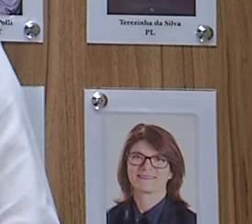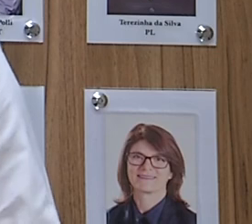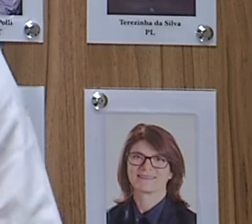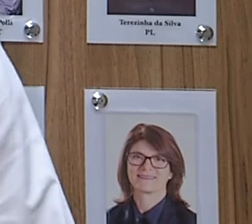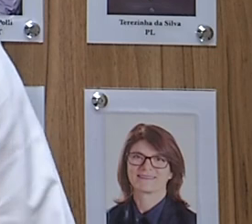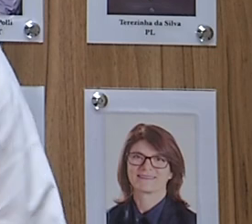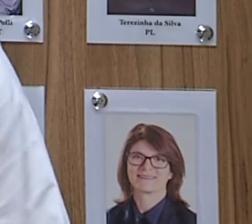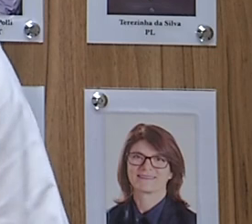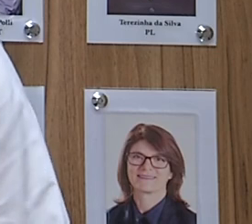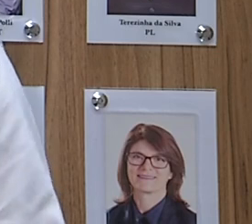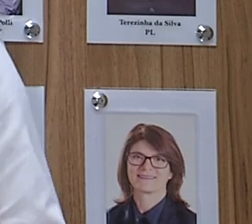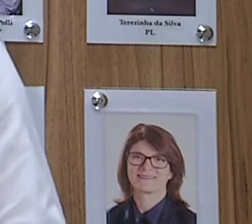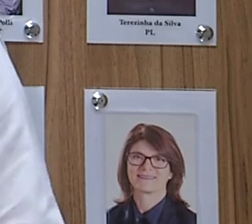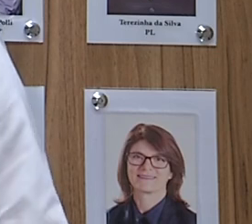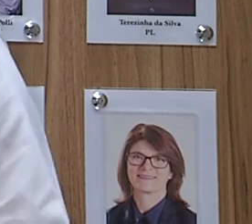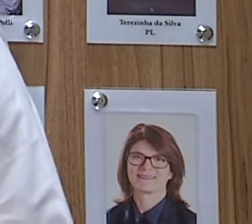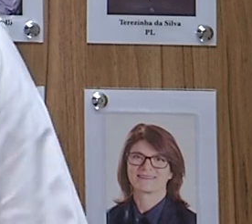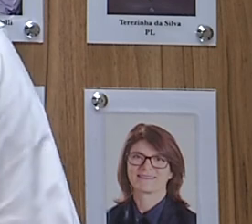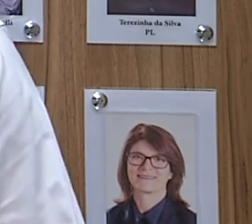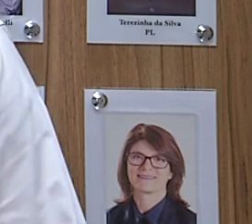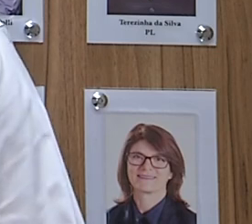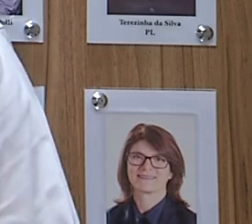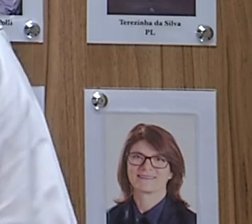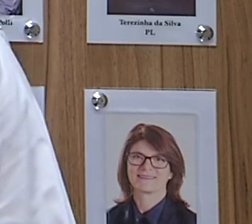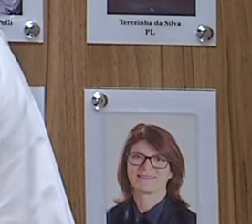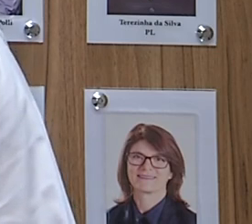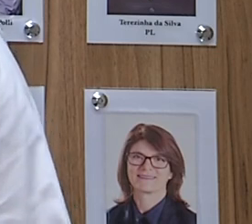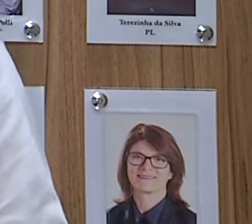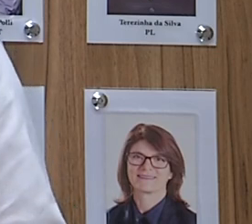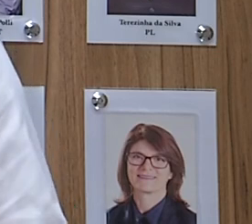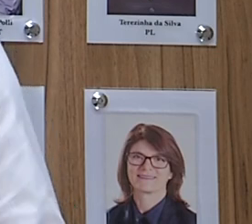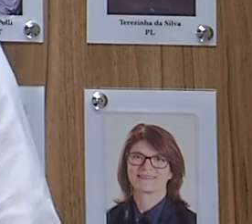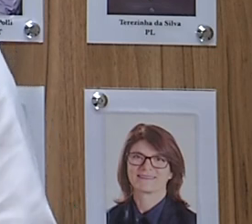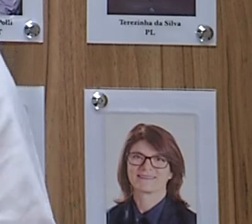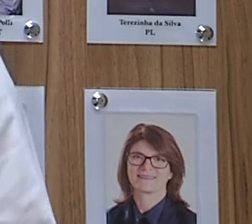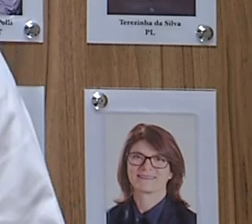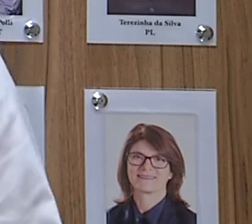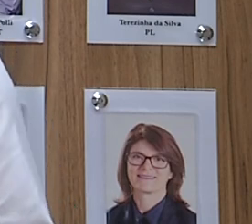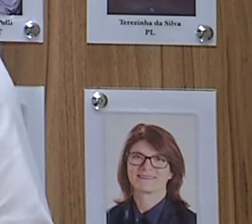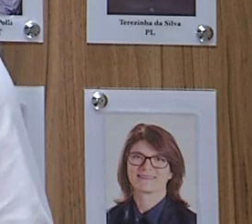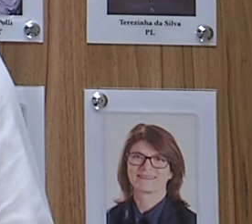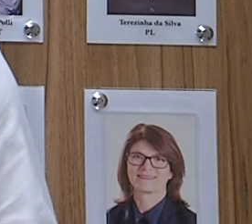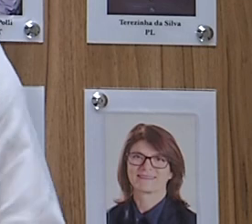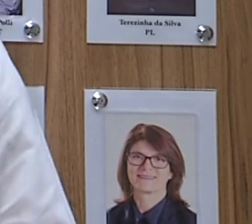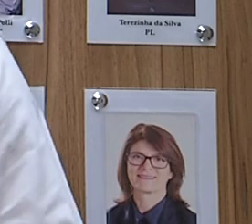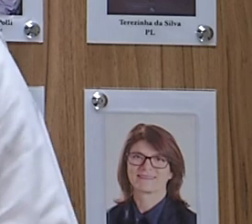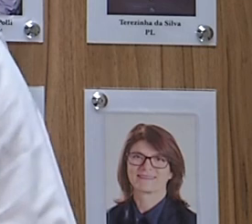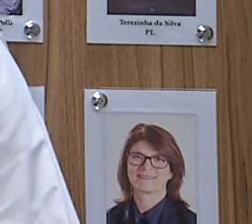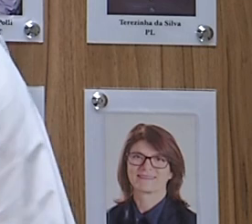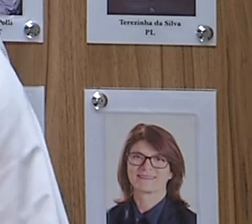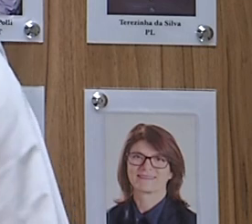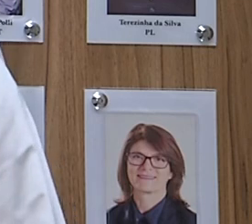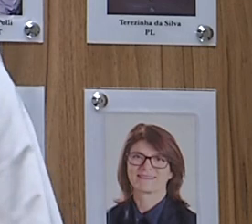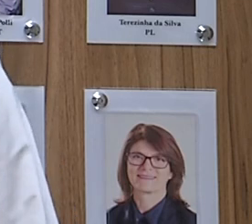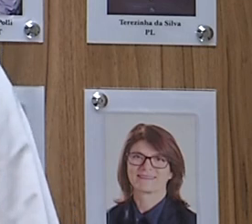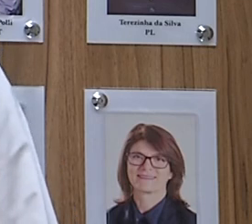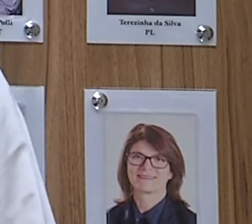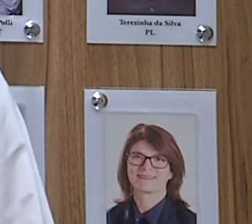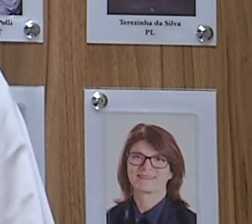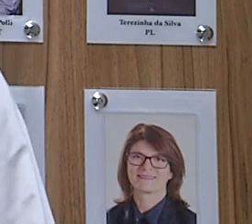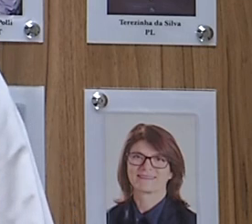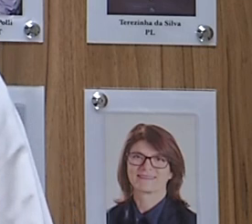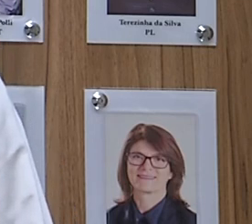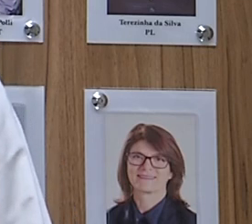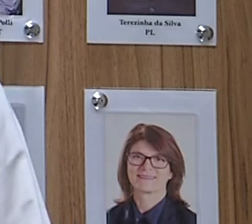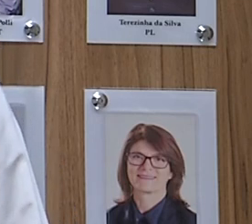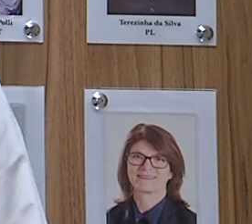a Rose sendo reconhecida a nível de nosso município, para nós realmente demonstra que a cooperativa tem